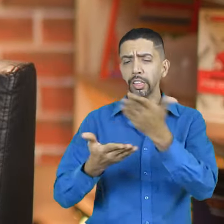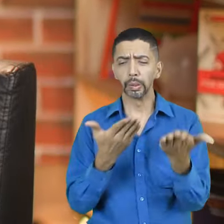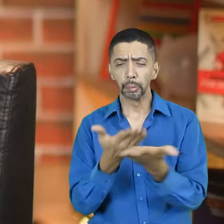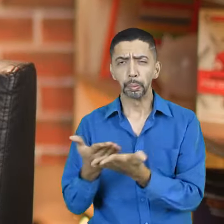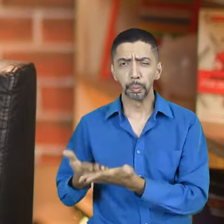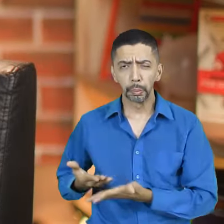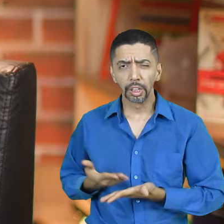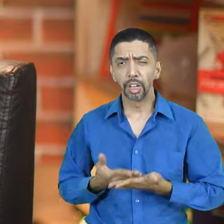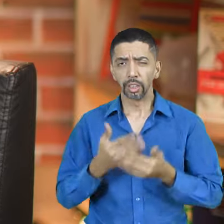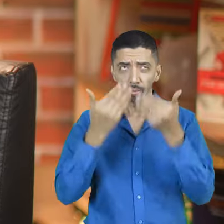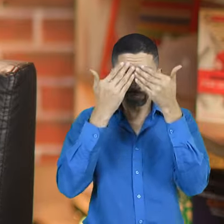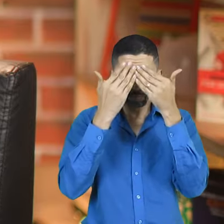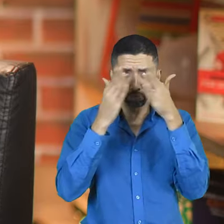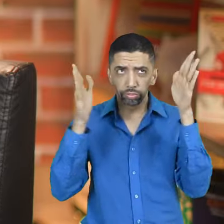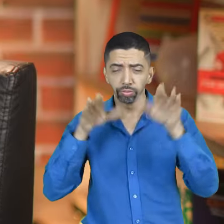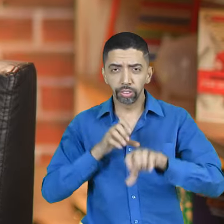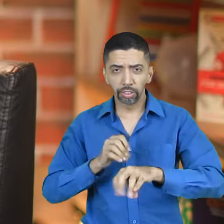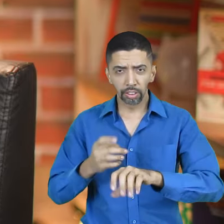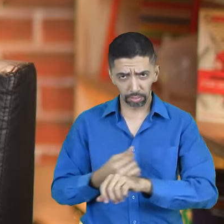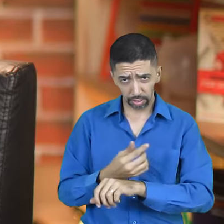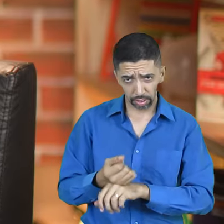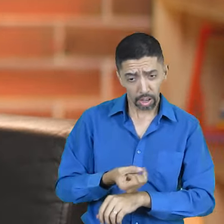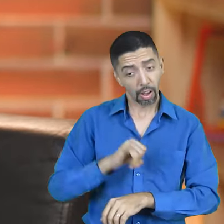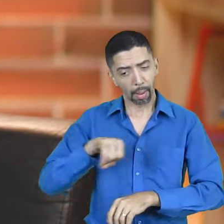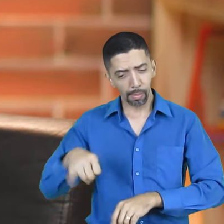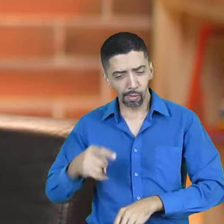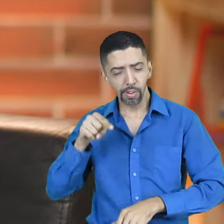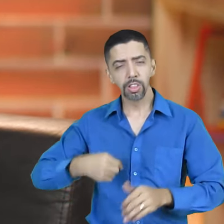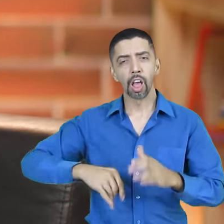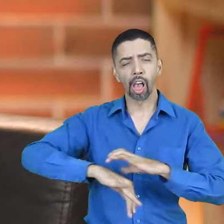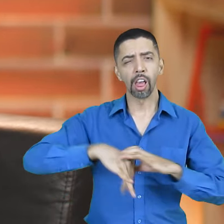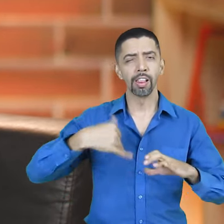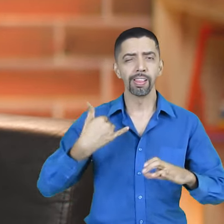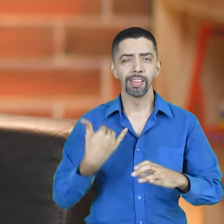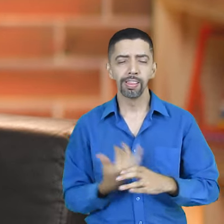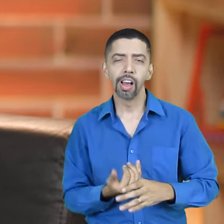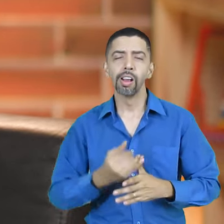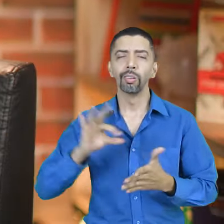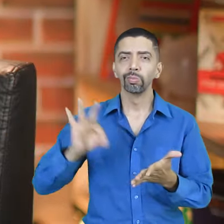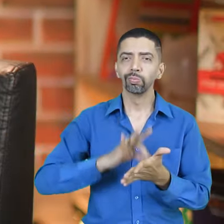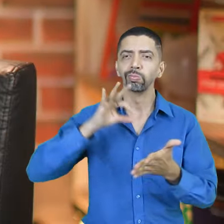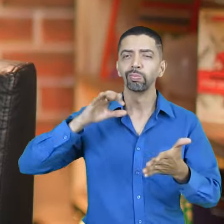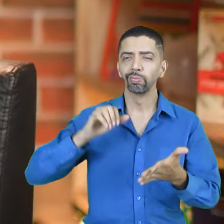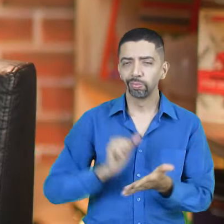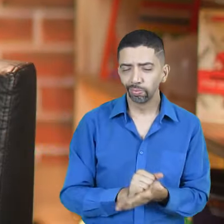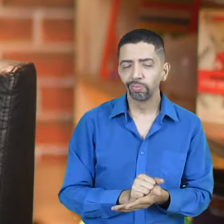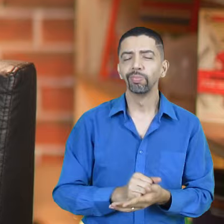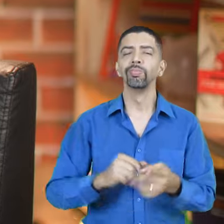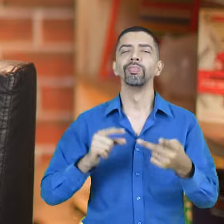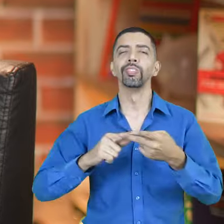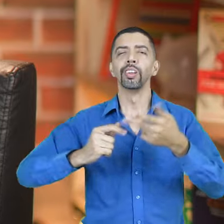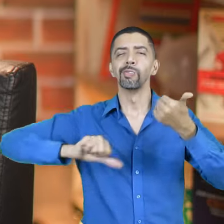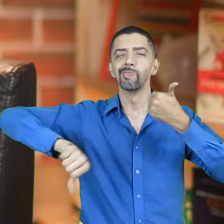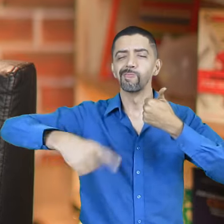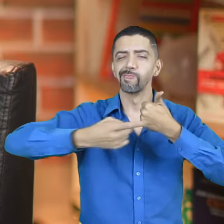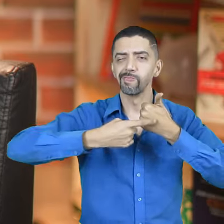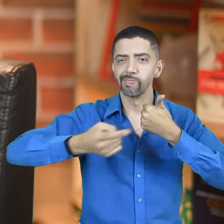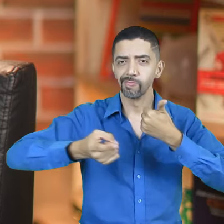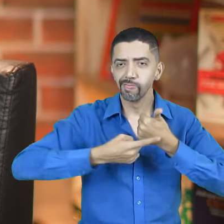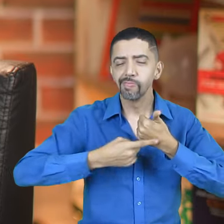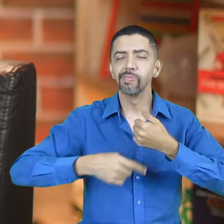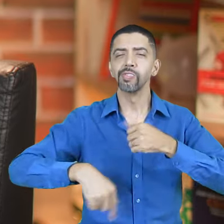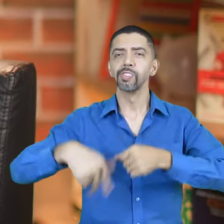seu desenvolvimento na educação do comportamento financeiro, já se inscreva aqui no canal, deixe o seu like,